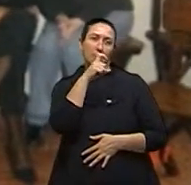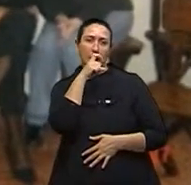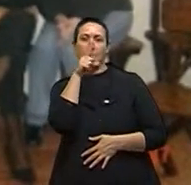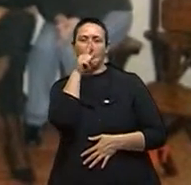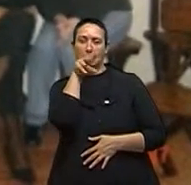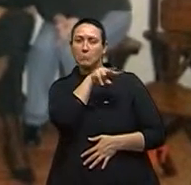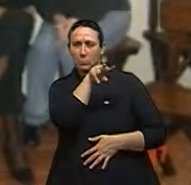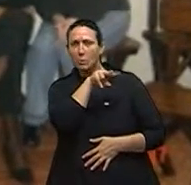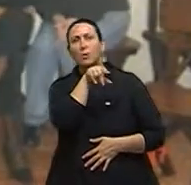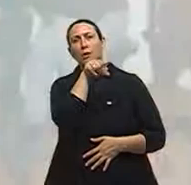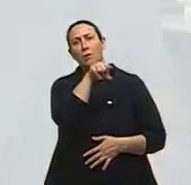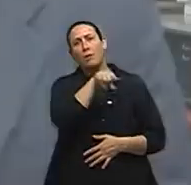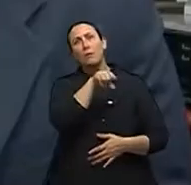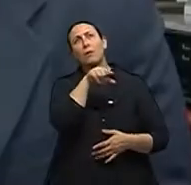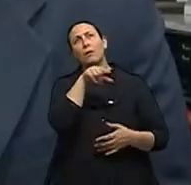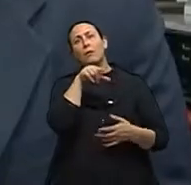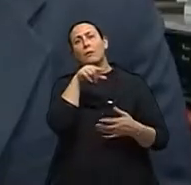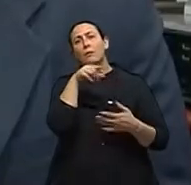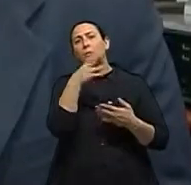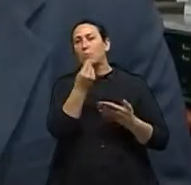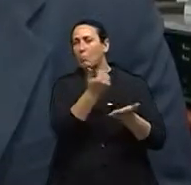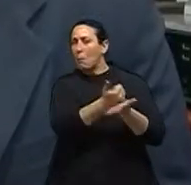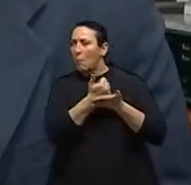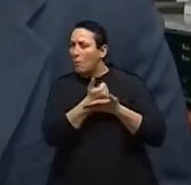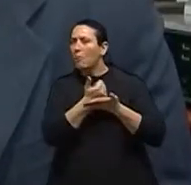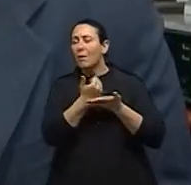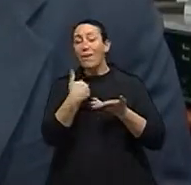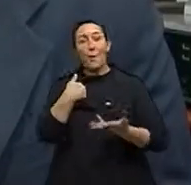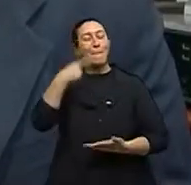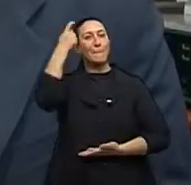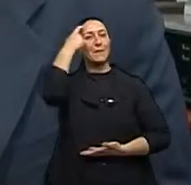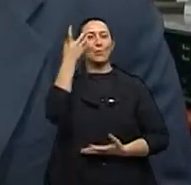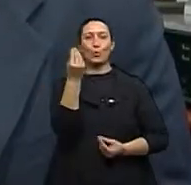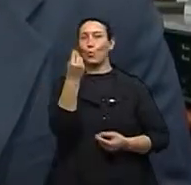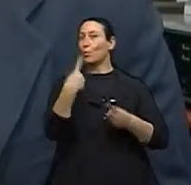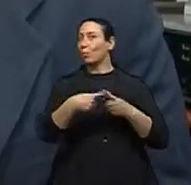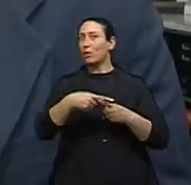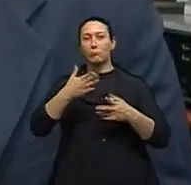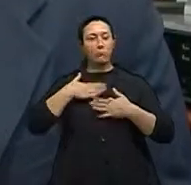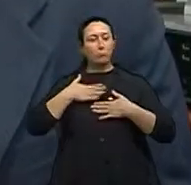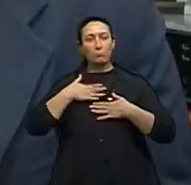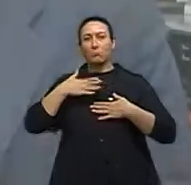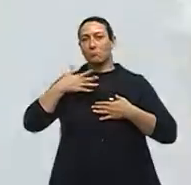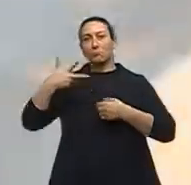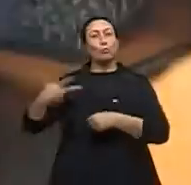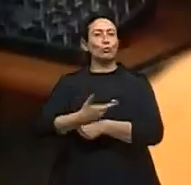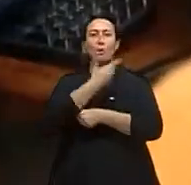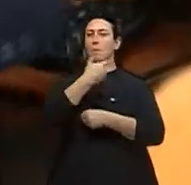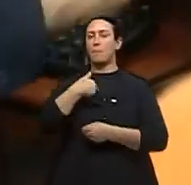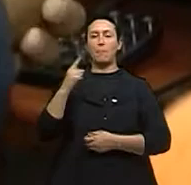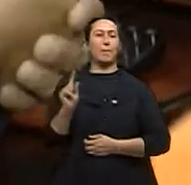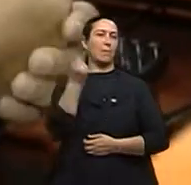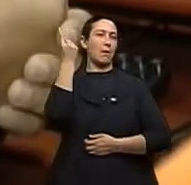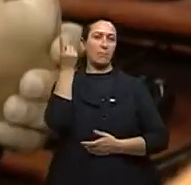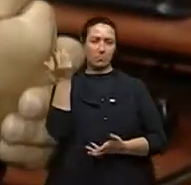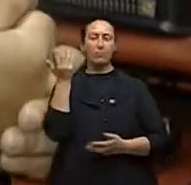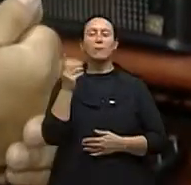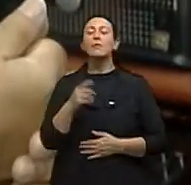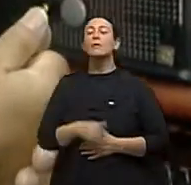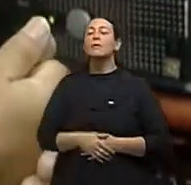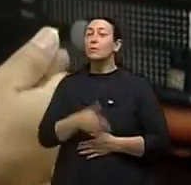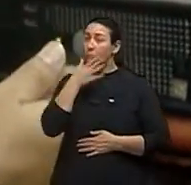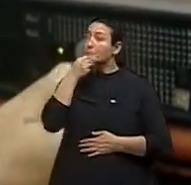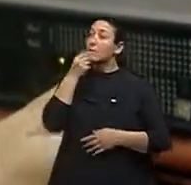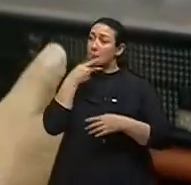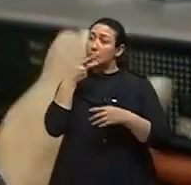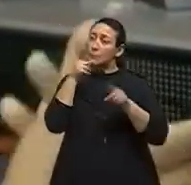também pensei neles porque para mim foi a primeira cirurgia Assim Roberto também fala sobre o